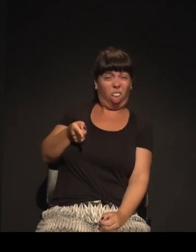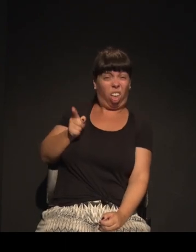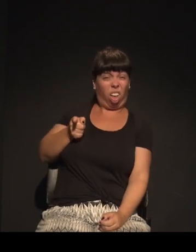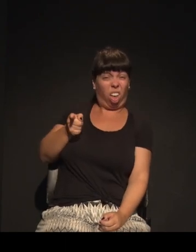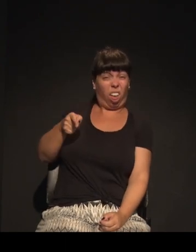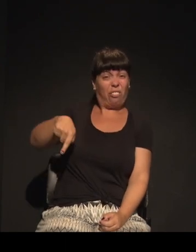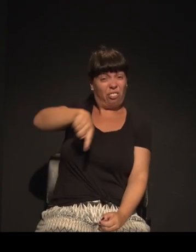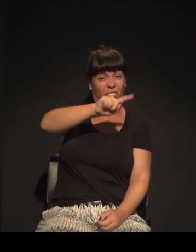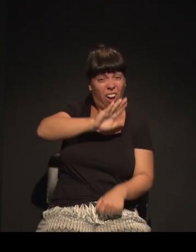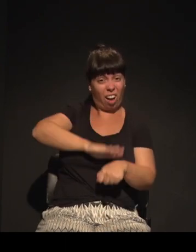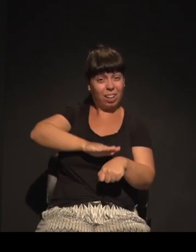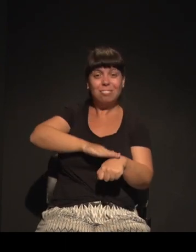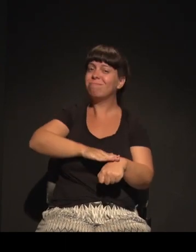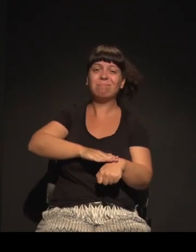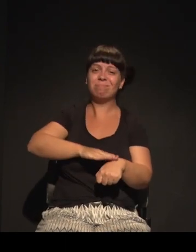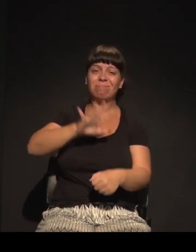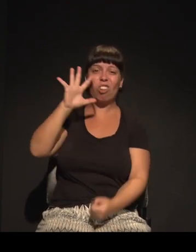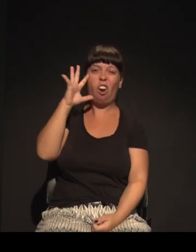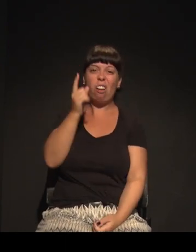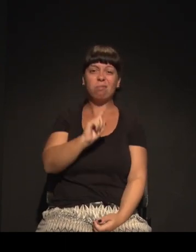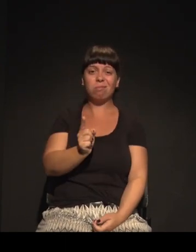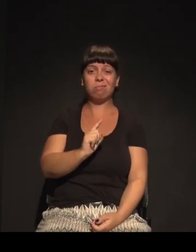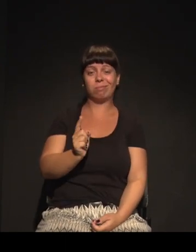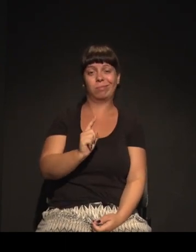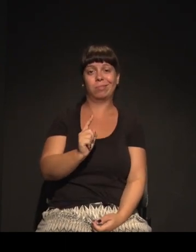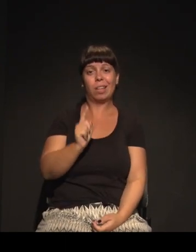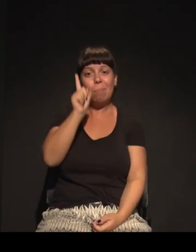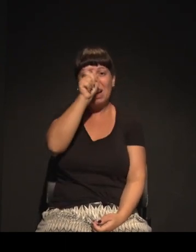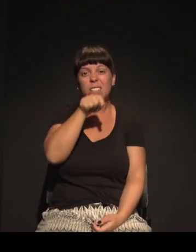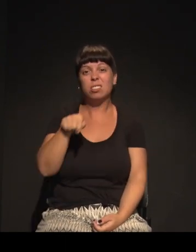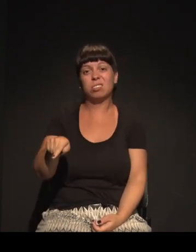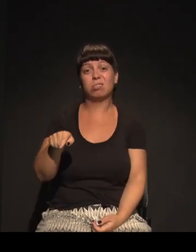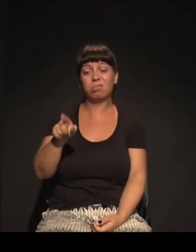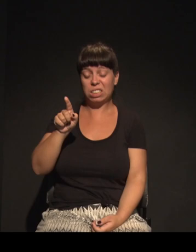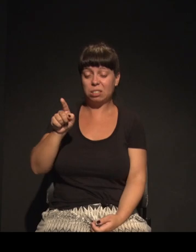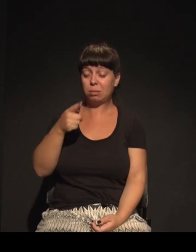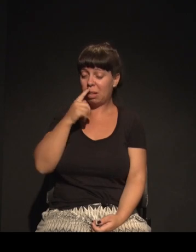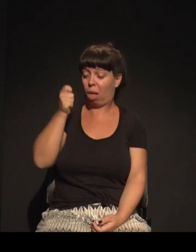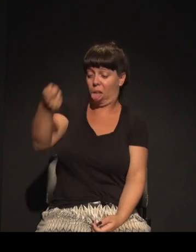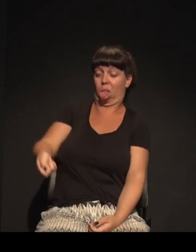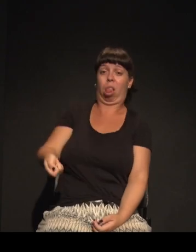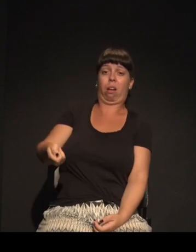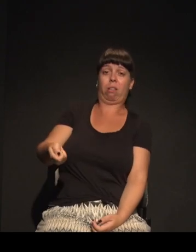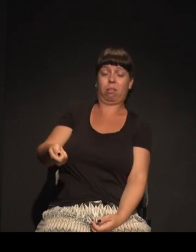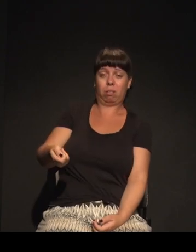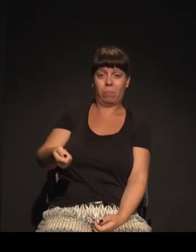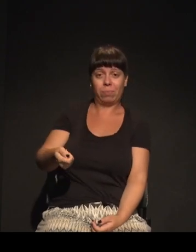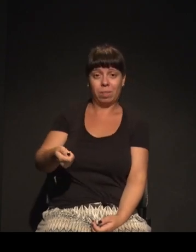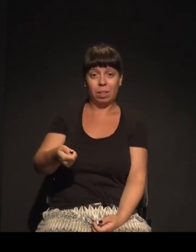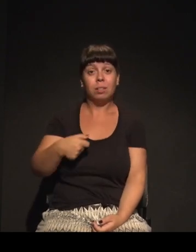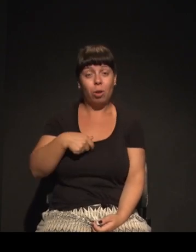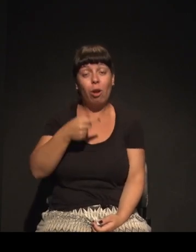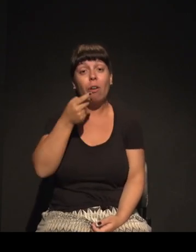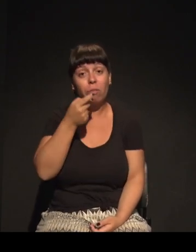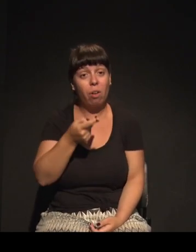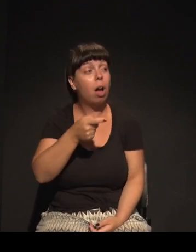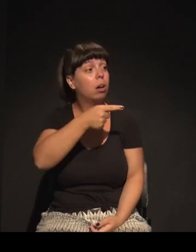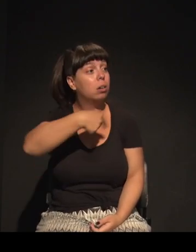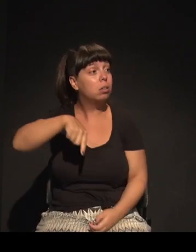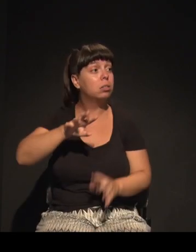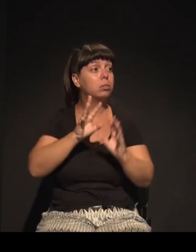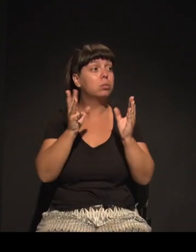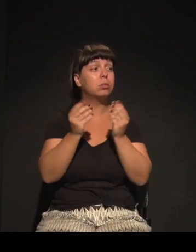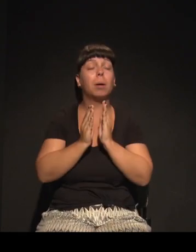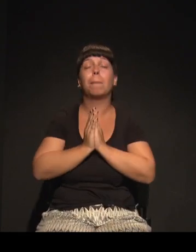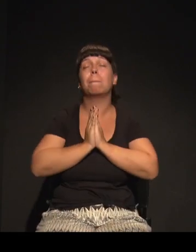tem que fazer que é muito mais difícil de você fazer quando você não gosta então eu digo que os parentes que peça muito